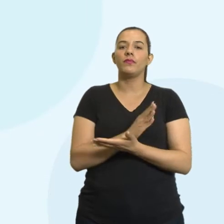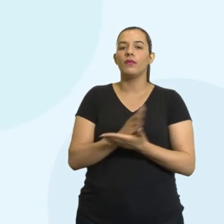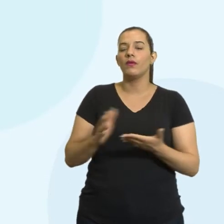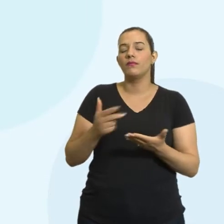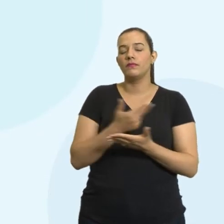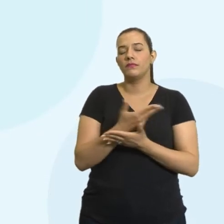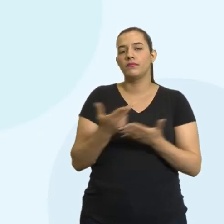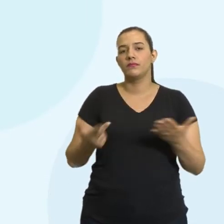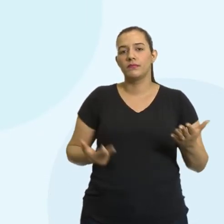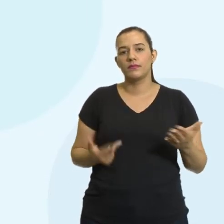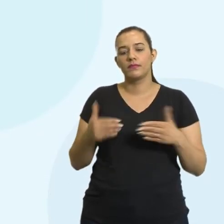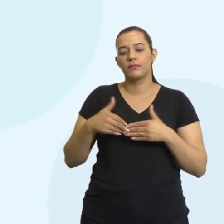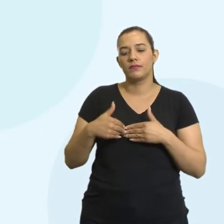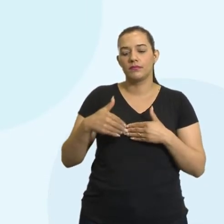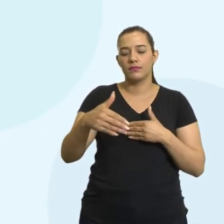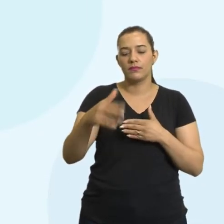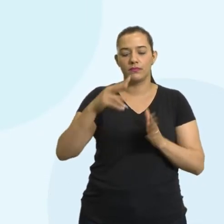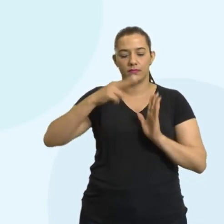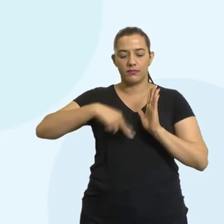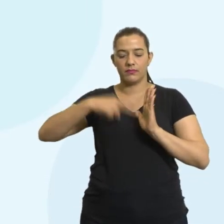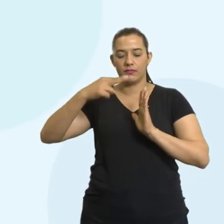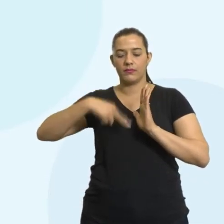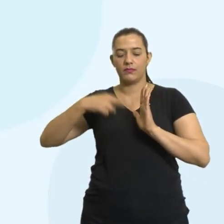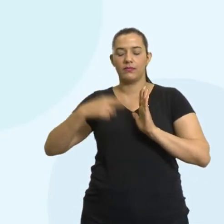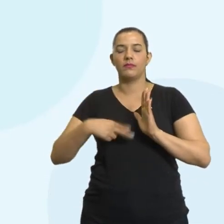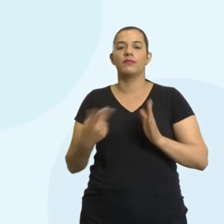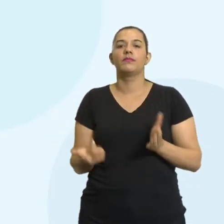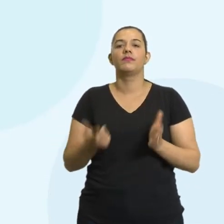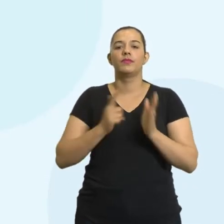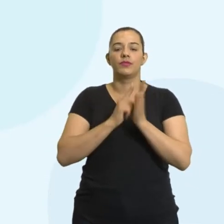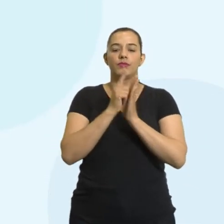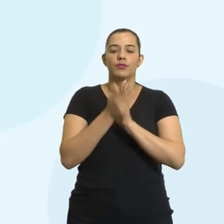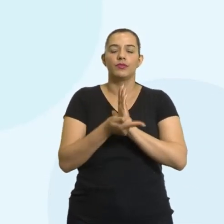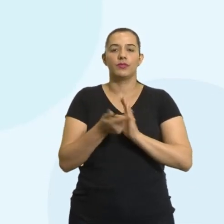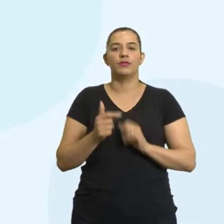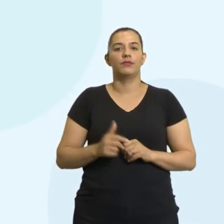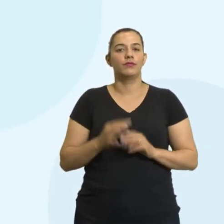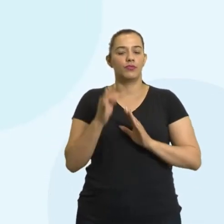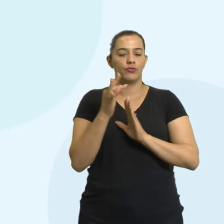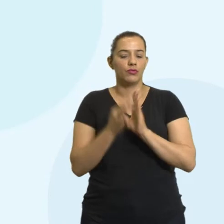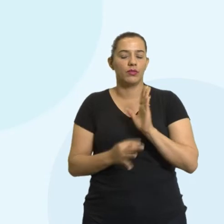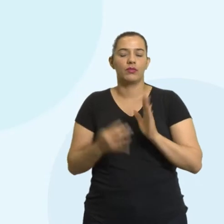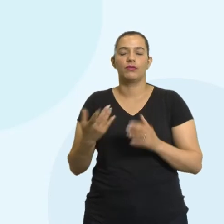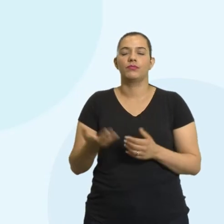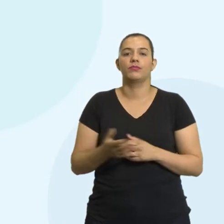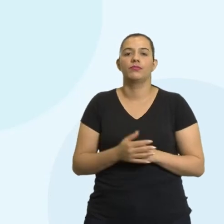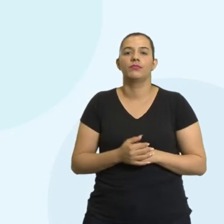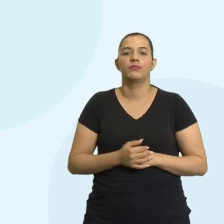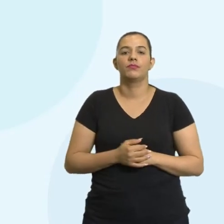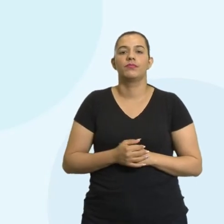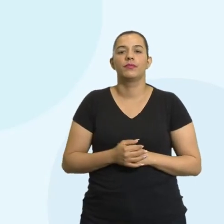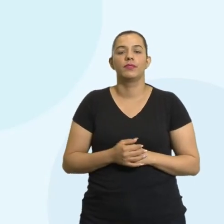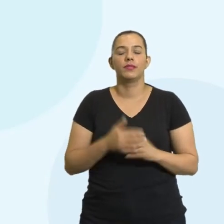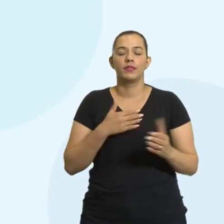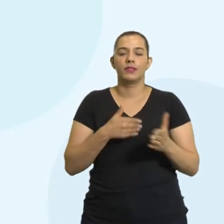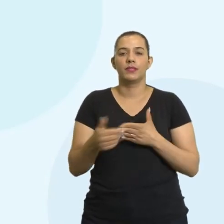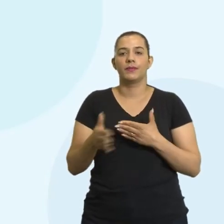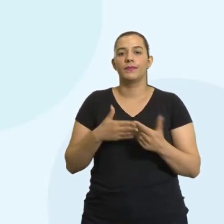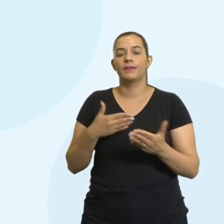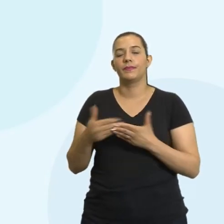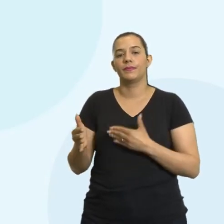inferências acerca desse gênero, desse texto, enfim, independente